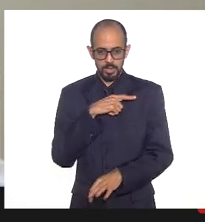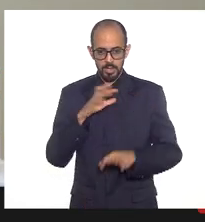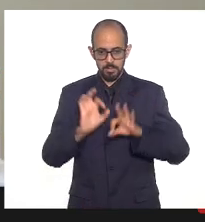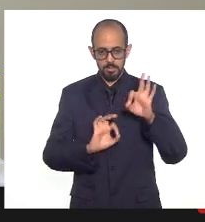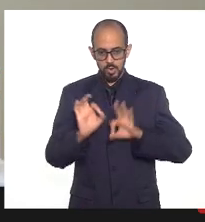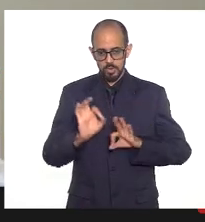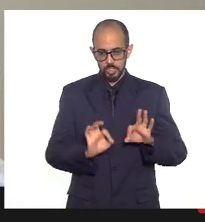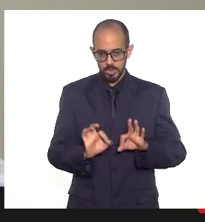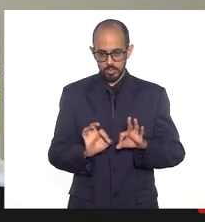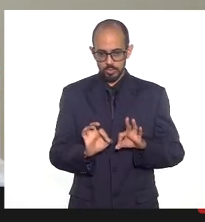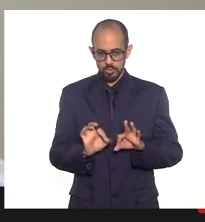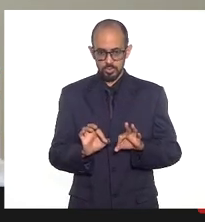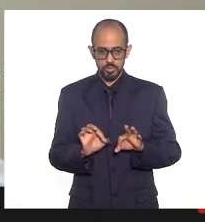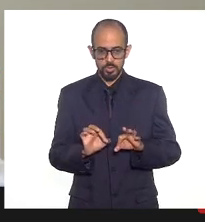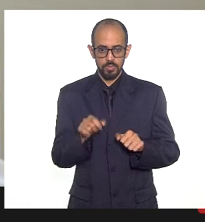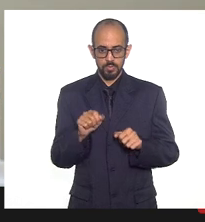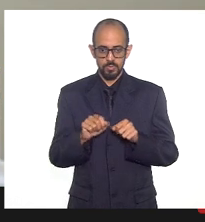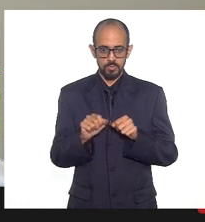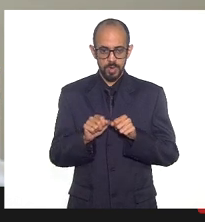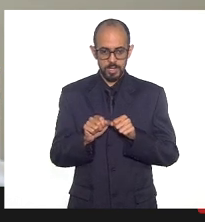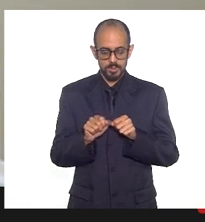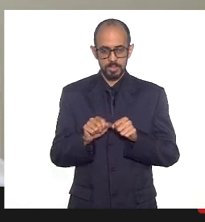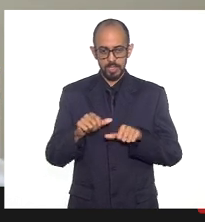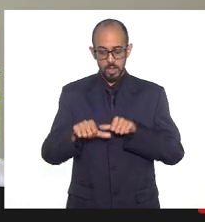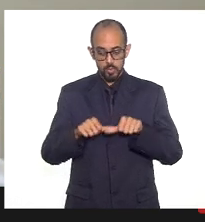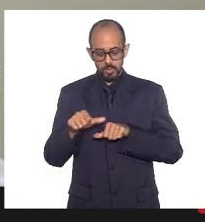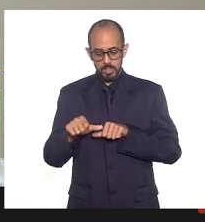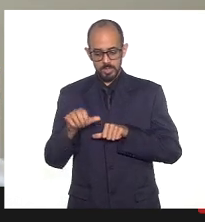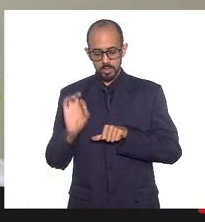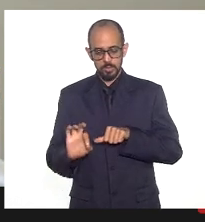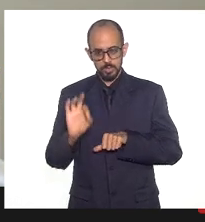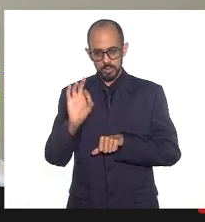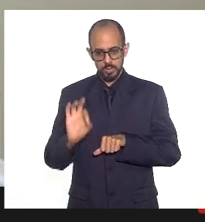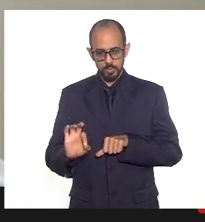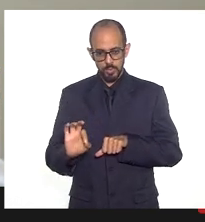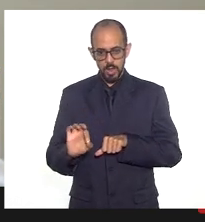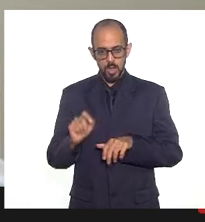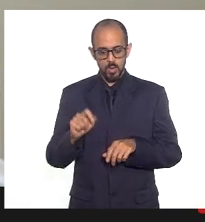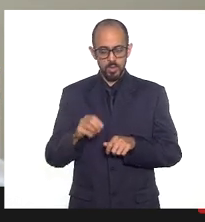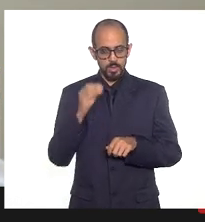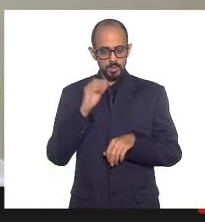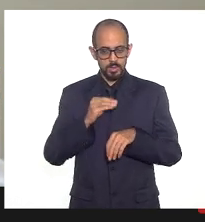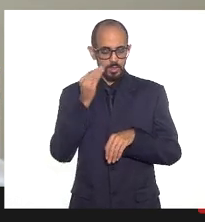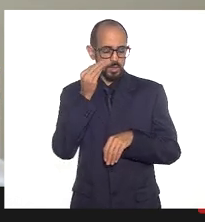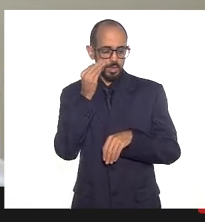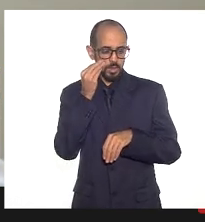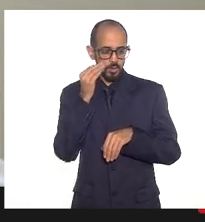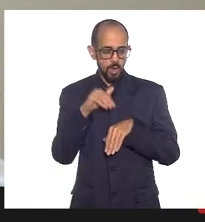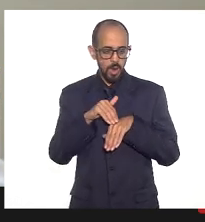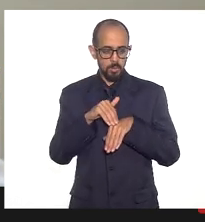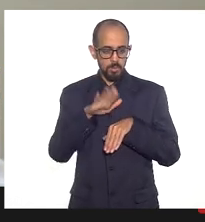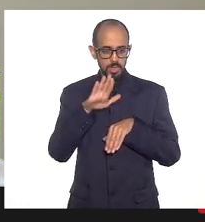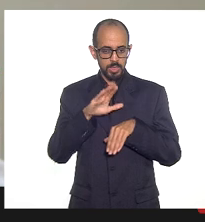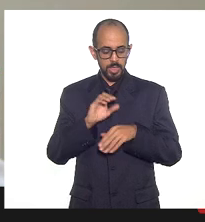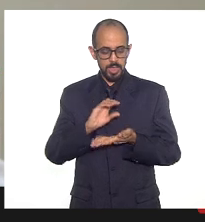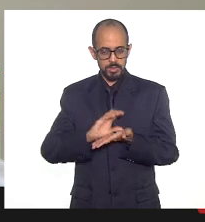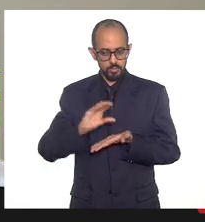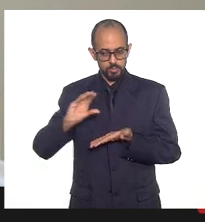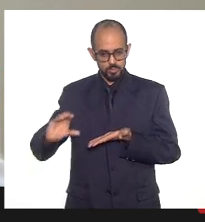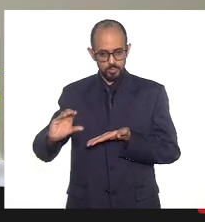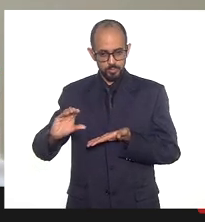quero ressaltar, que mexem no percentual, tentando ampliar as receitas vinculadas à comunicação comunitária,